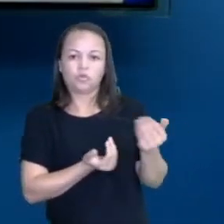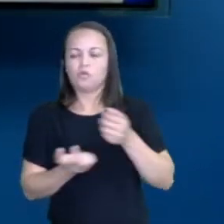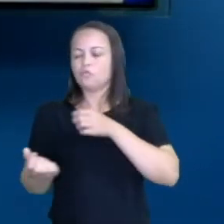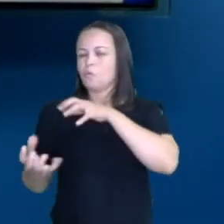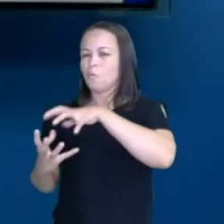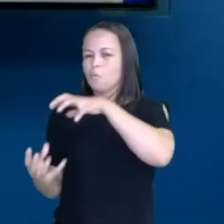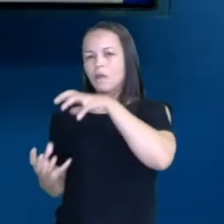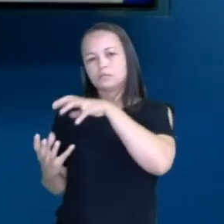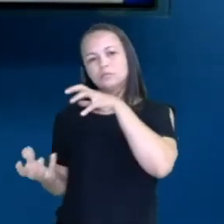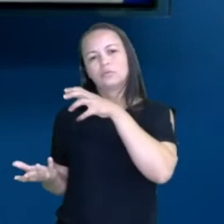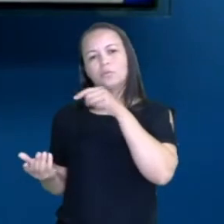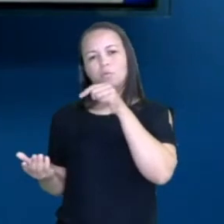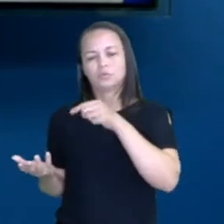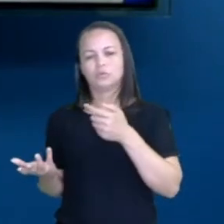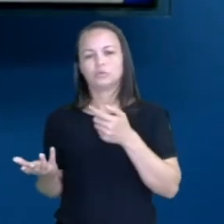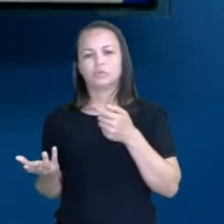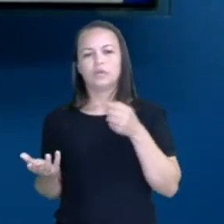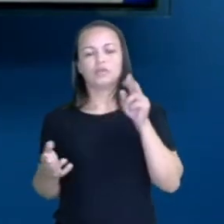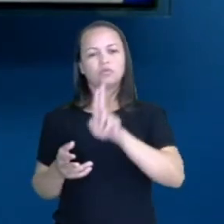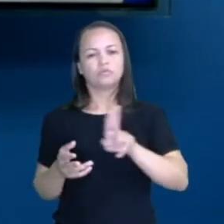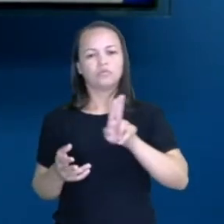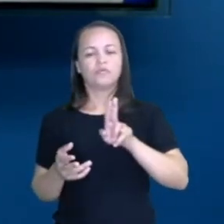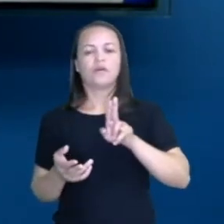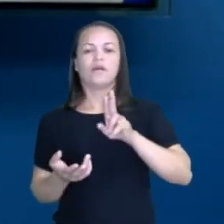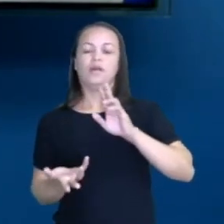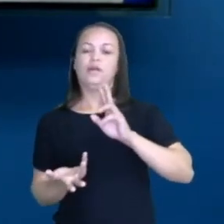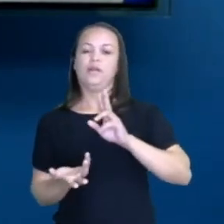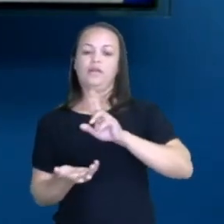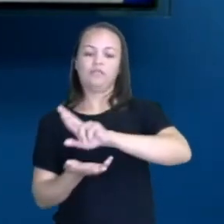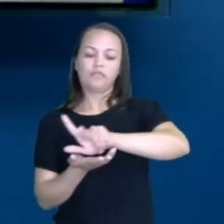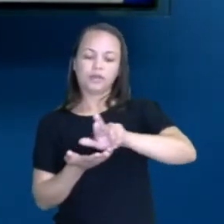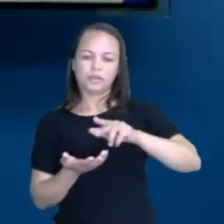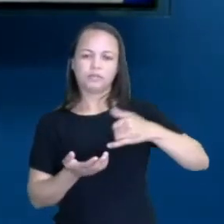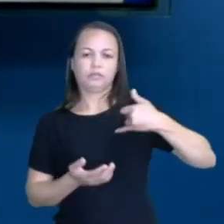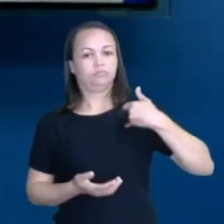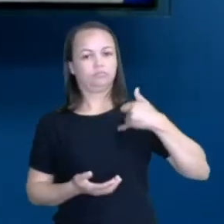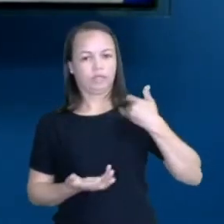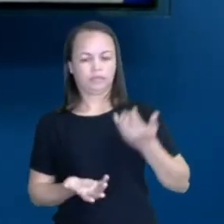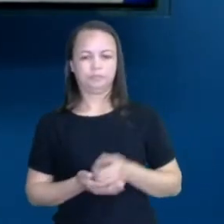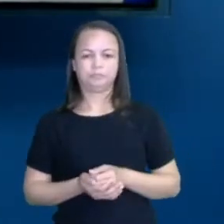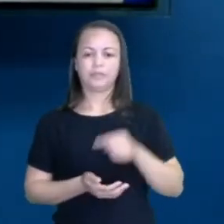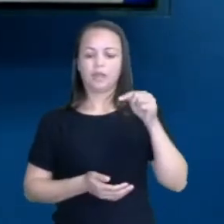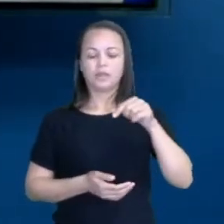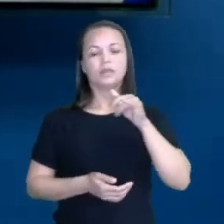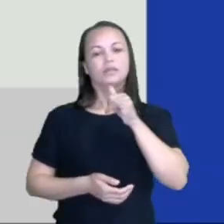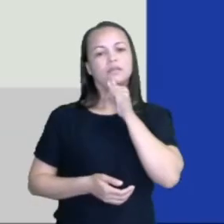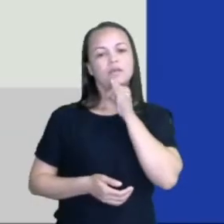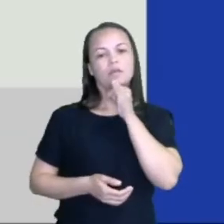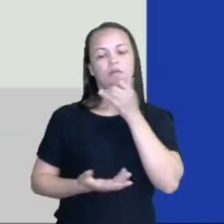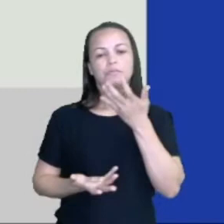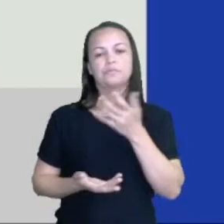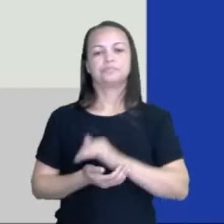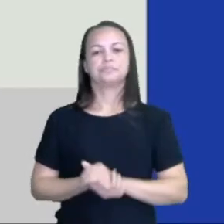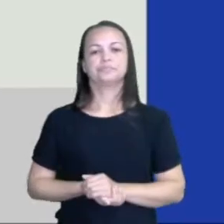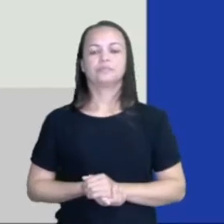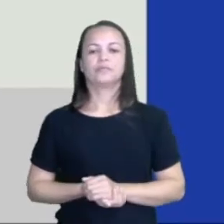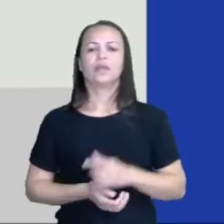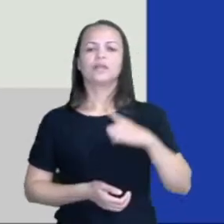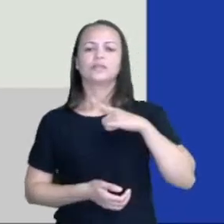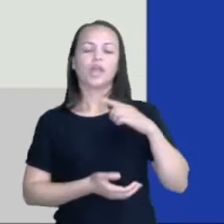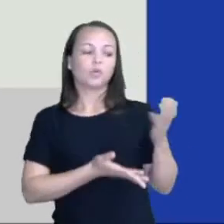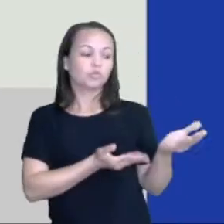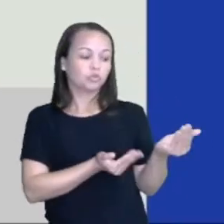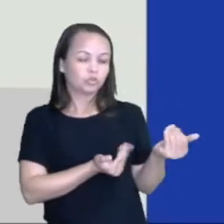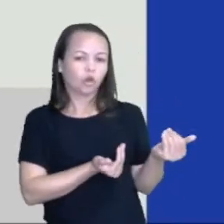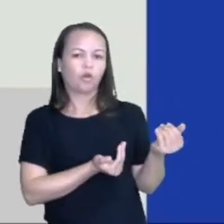mais idoso, é chamado de variação de idade. Aqui eu coloquei um exemplo, né? Tem um jovem